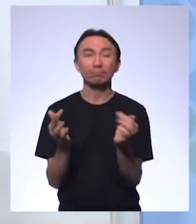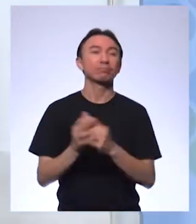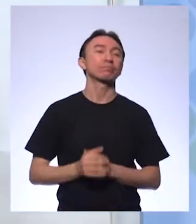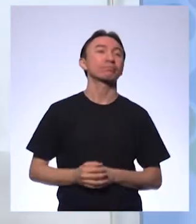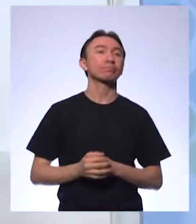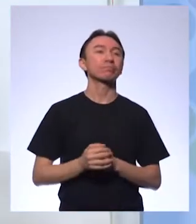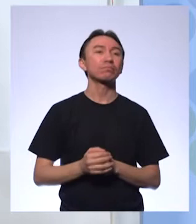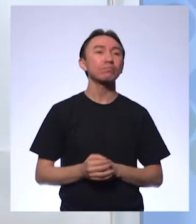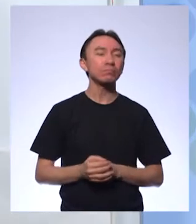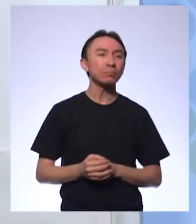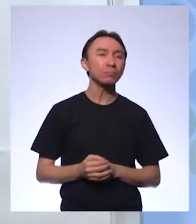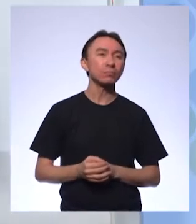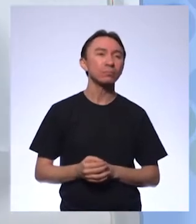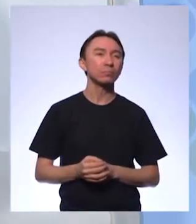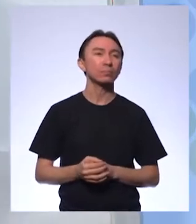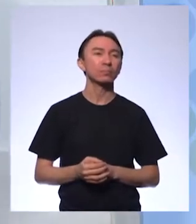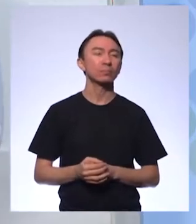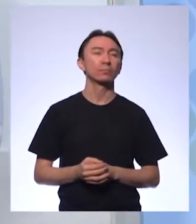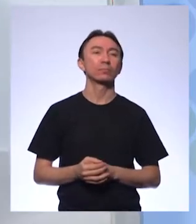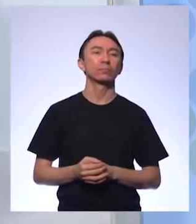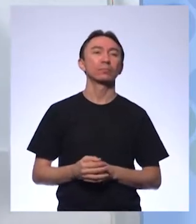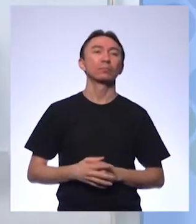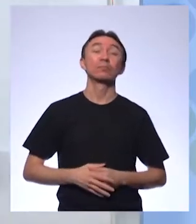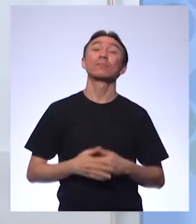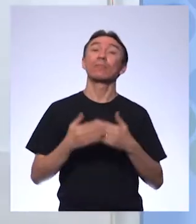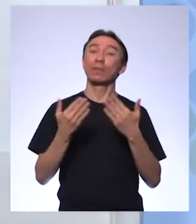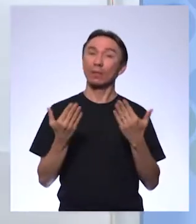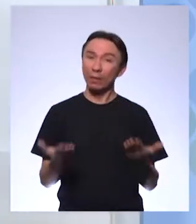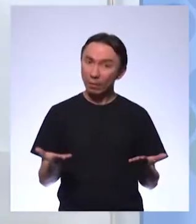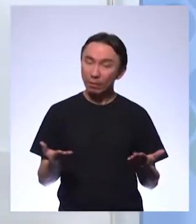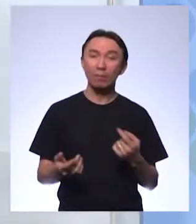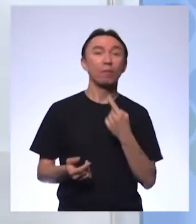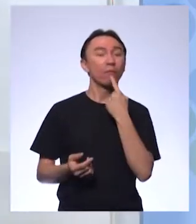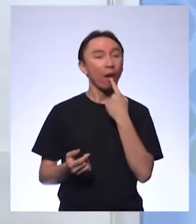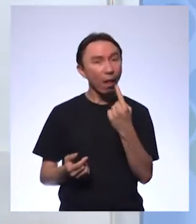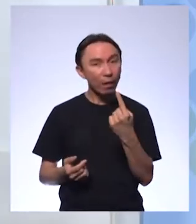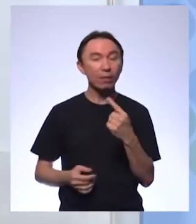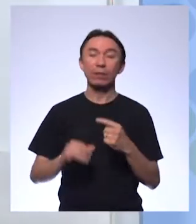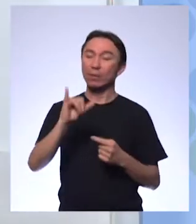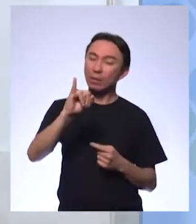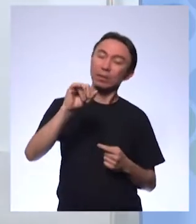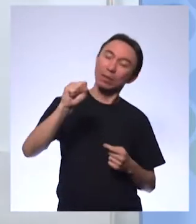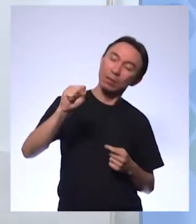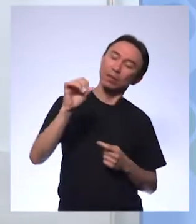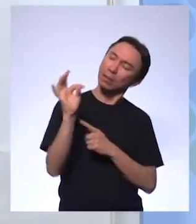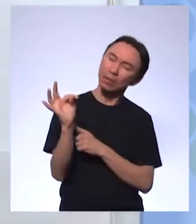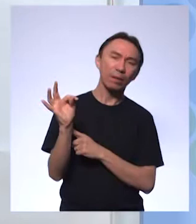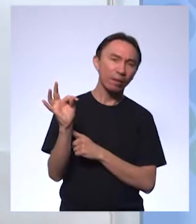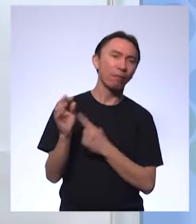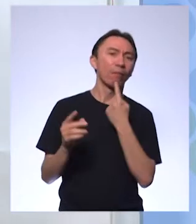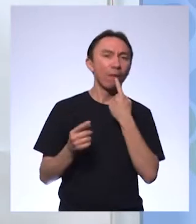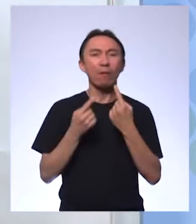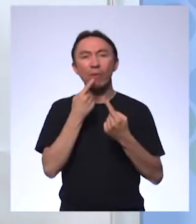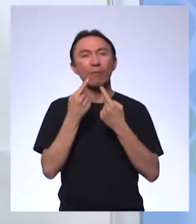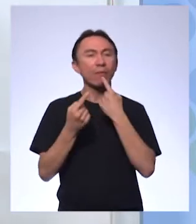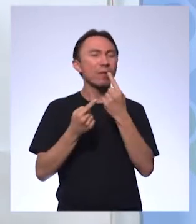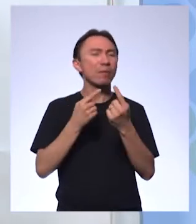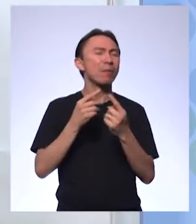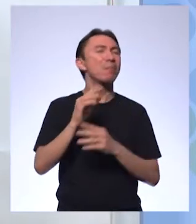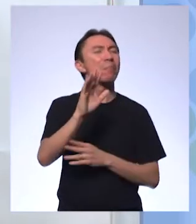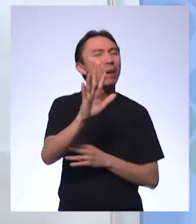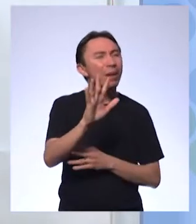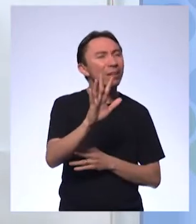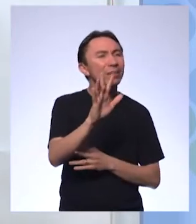Muito bem. Então é o seguinte, meus queridos, falei de IST para cá, de IST para lá, né? Então, antes